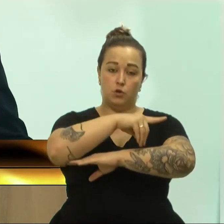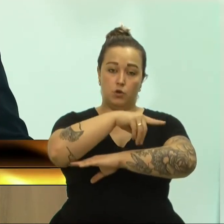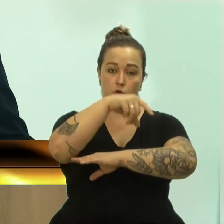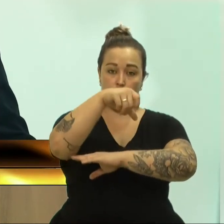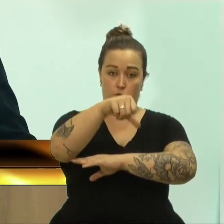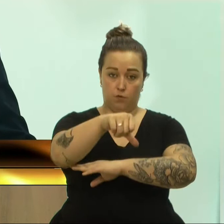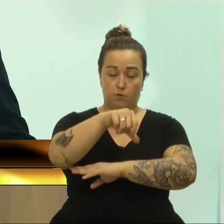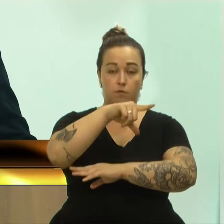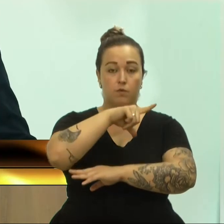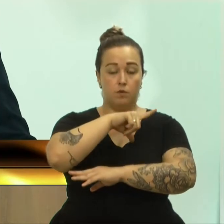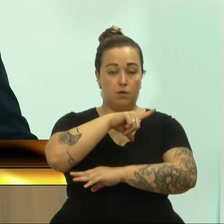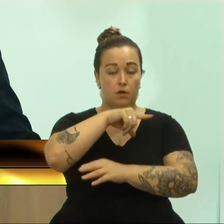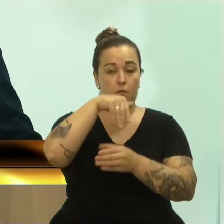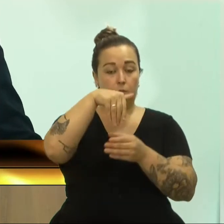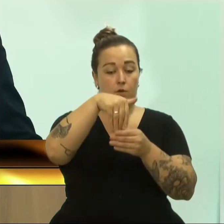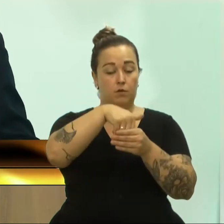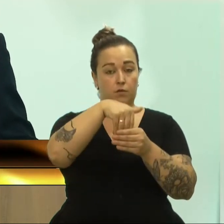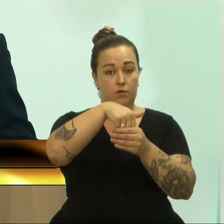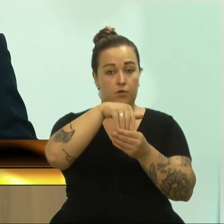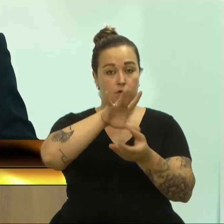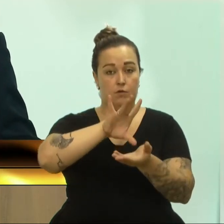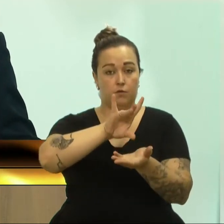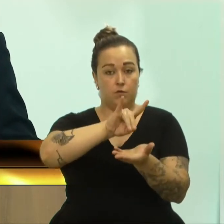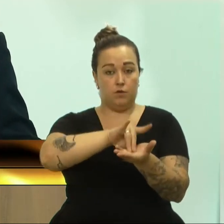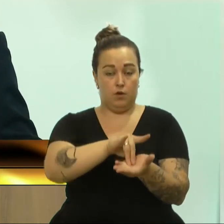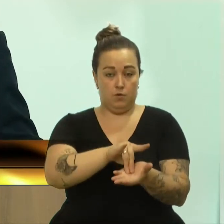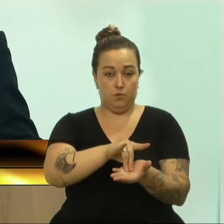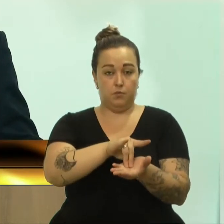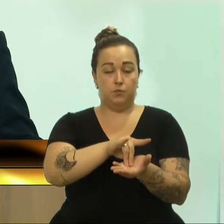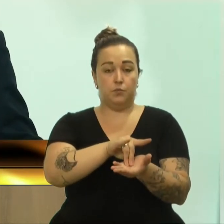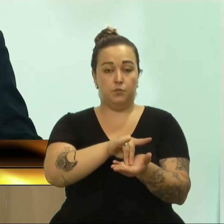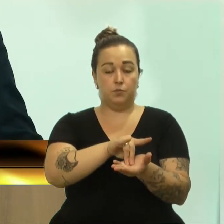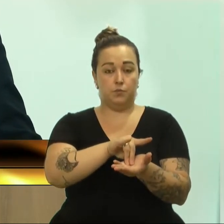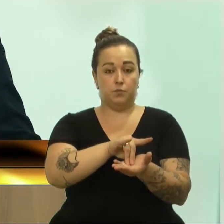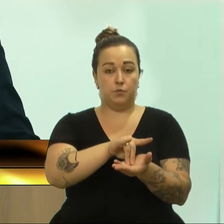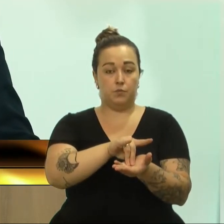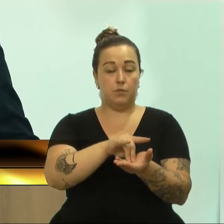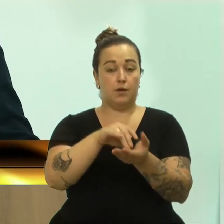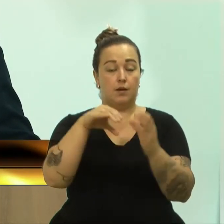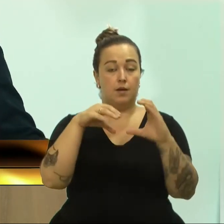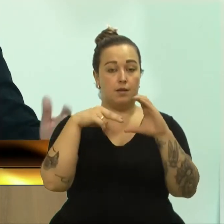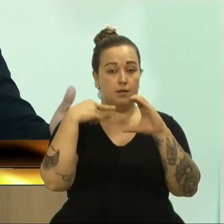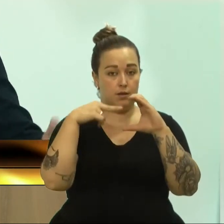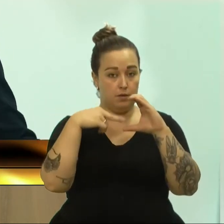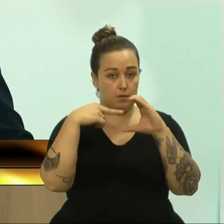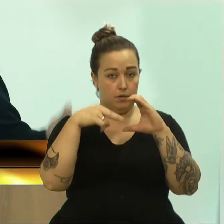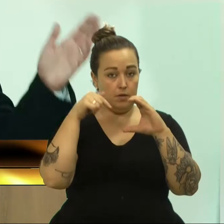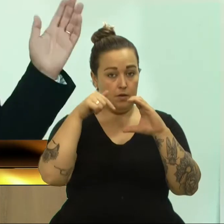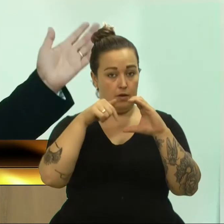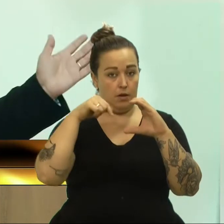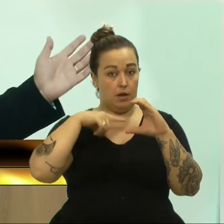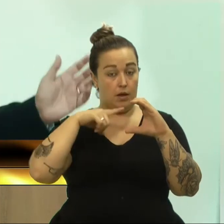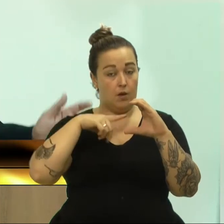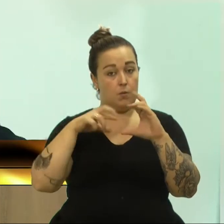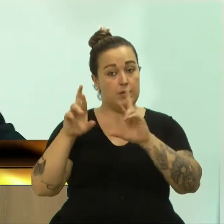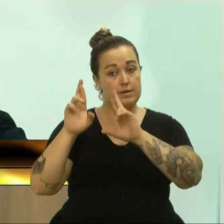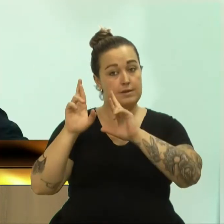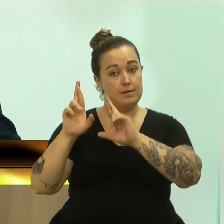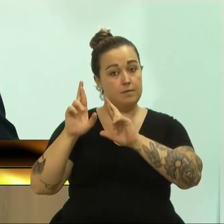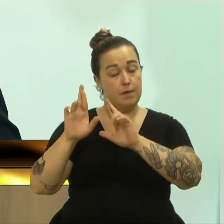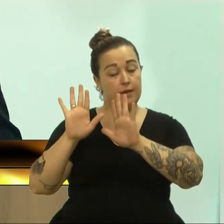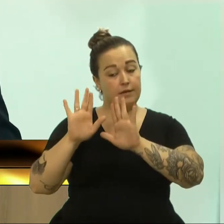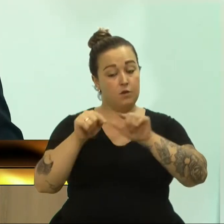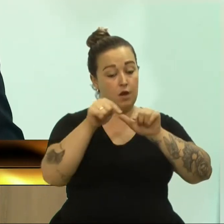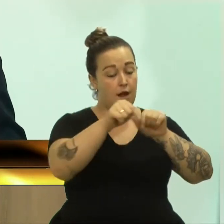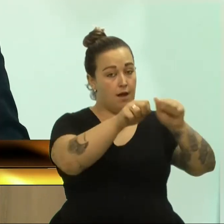eleição oficial, será na Câmara de Vereadores, esperamos que seja no local, no nosso